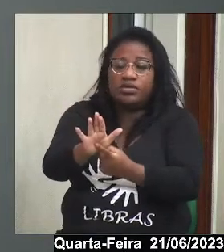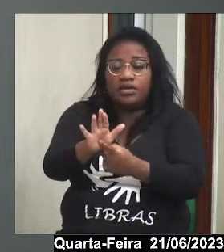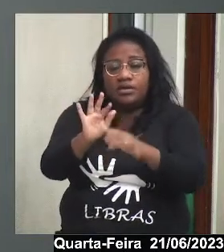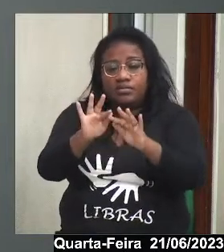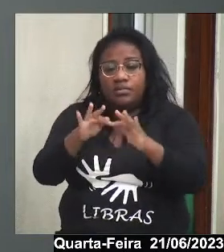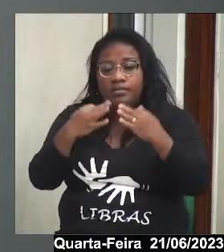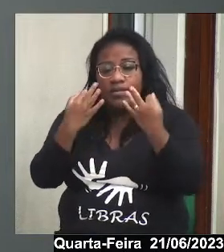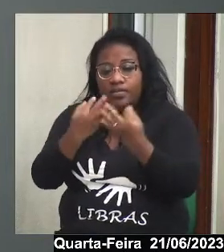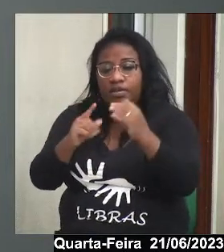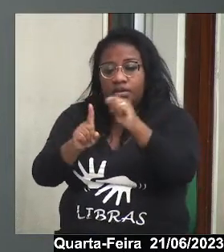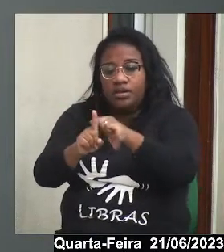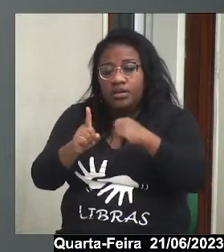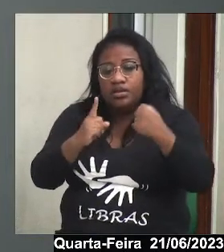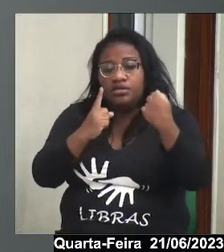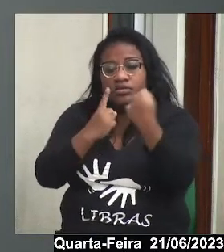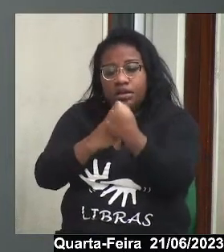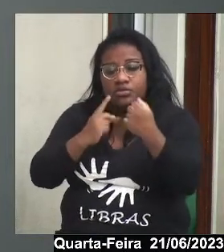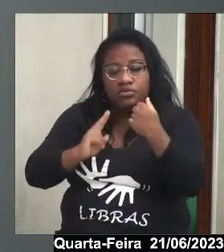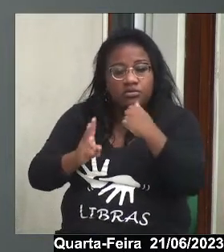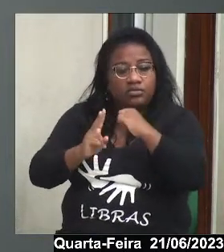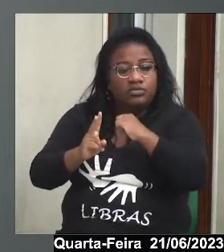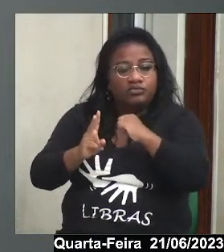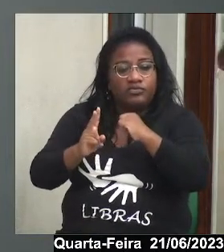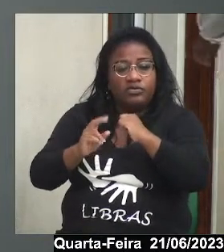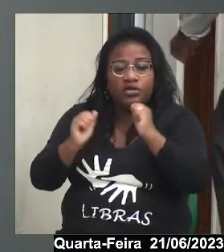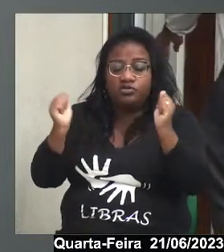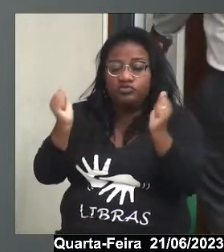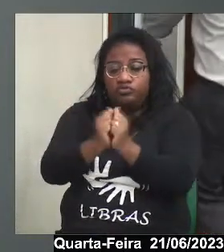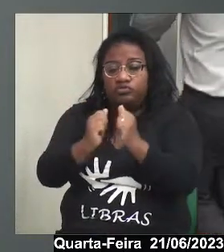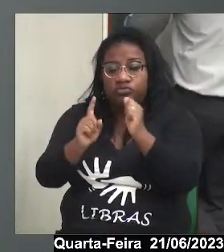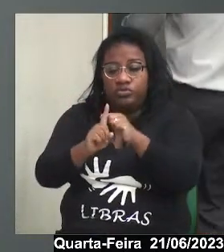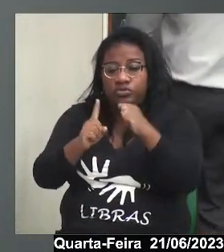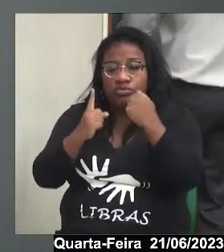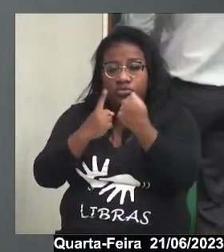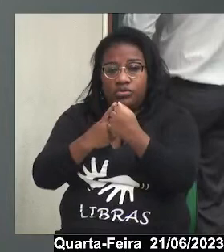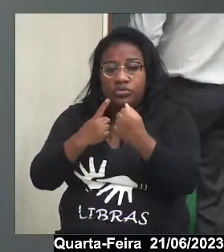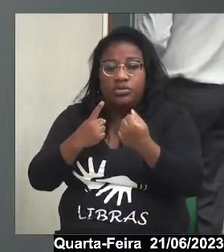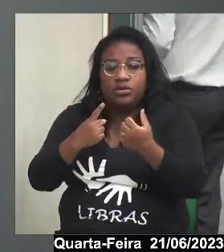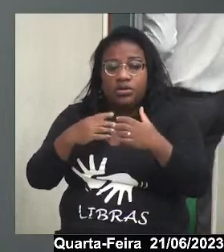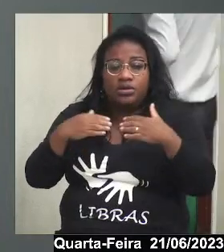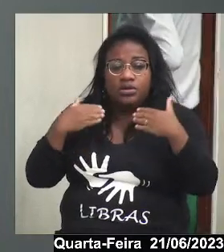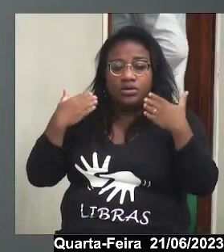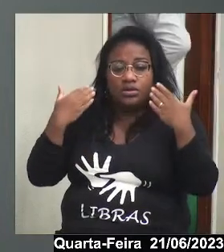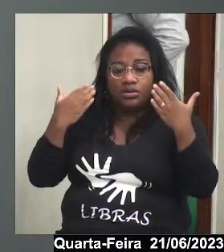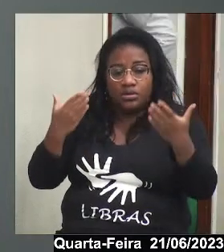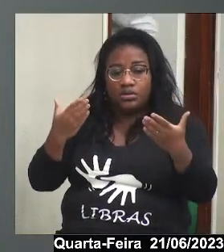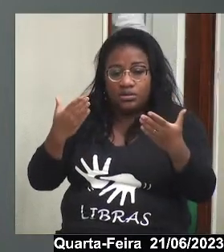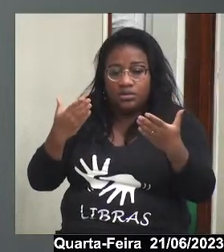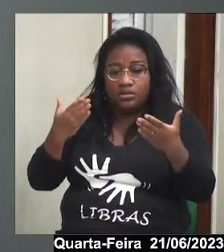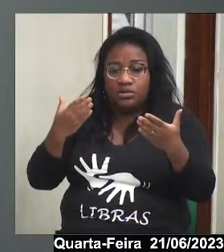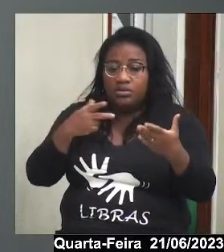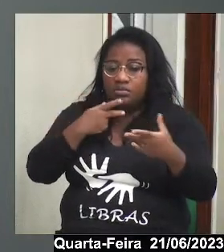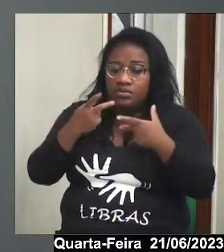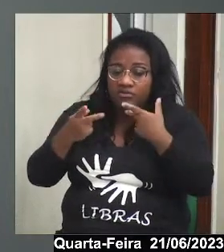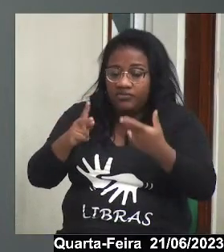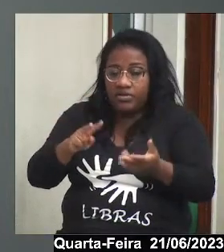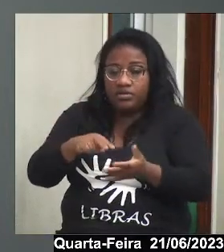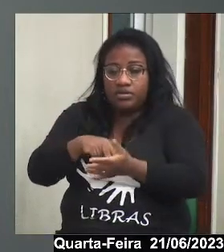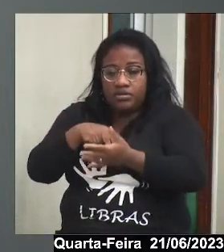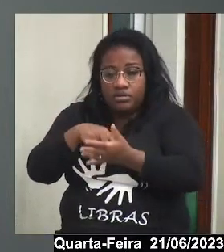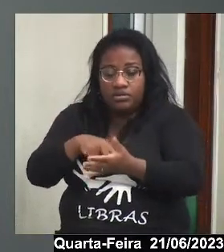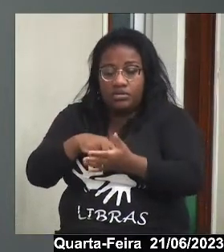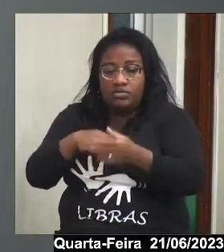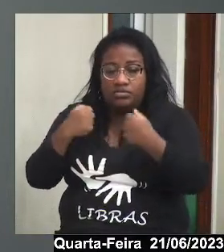represento a sociedade e eu vou sempre a favor da sociedade. Vagabundo não tem vez, tá bom? Então, a minha fala é muito firme